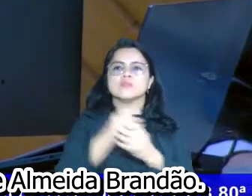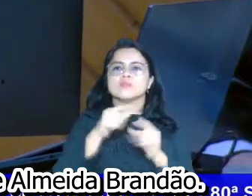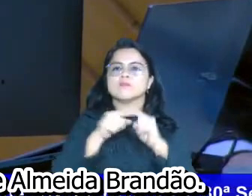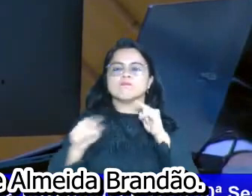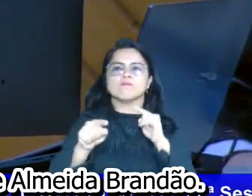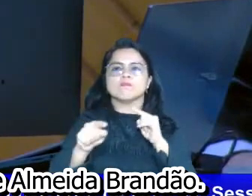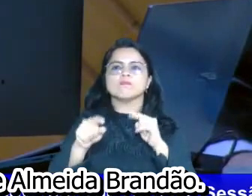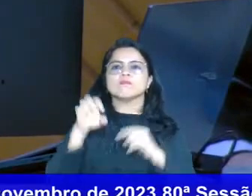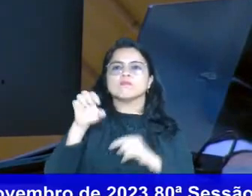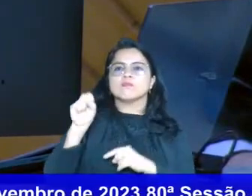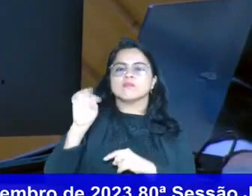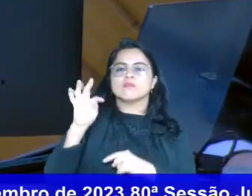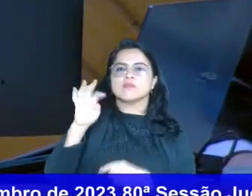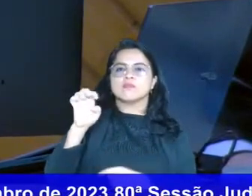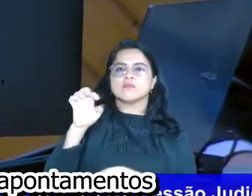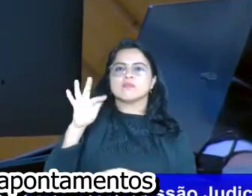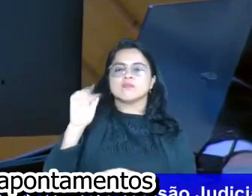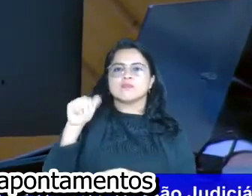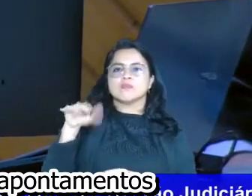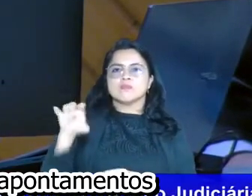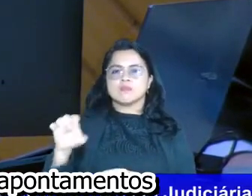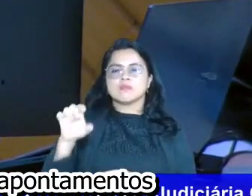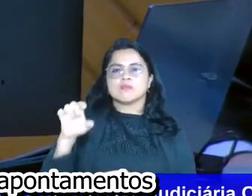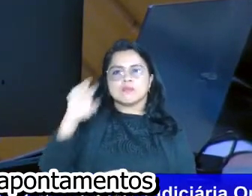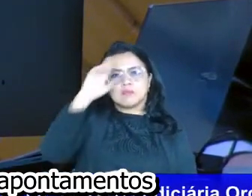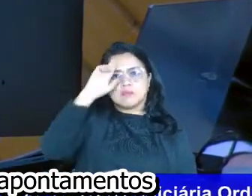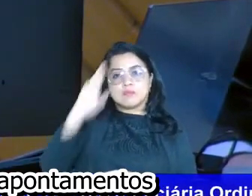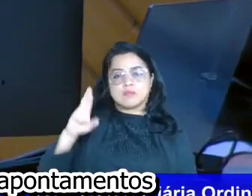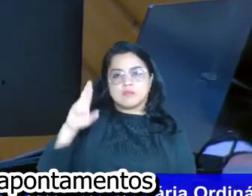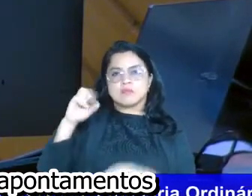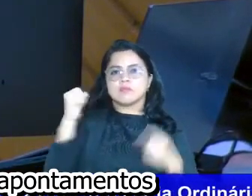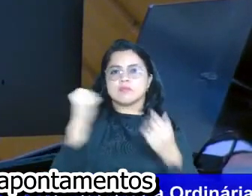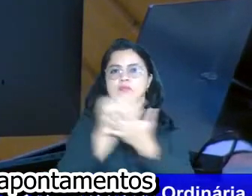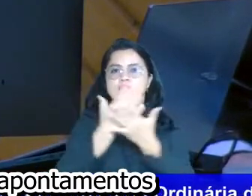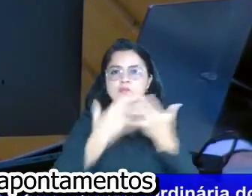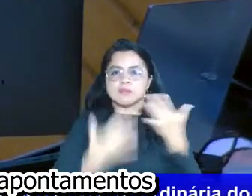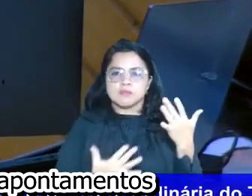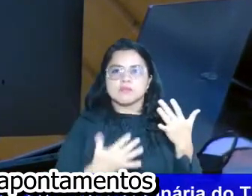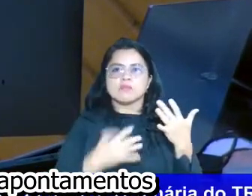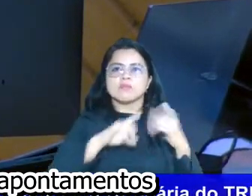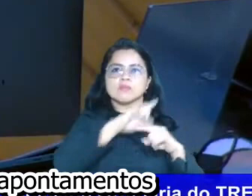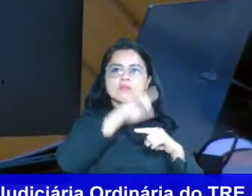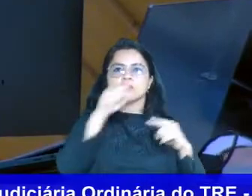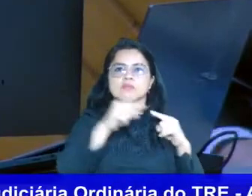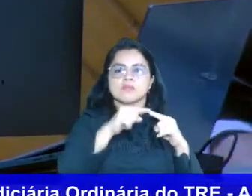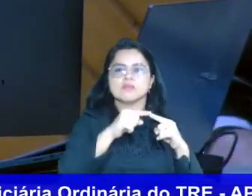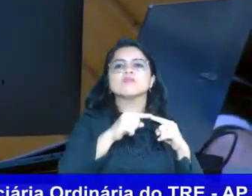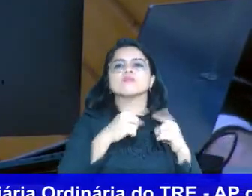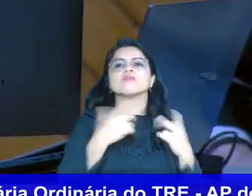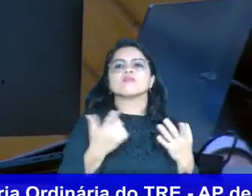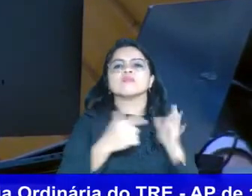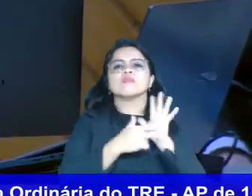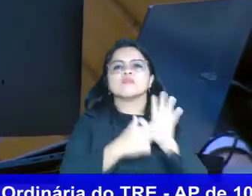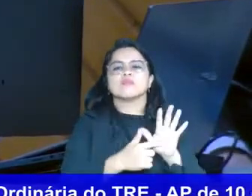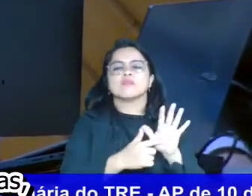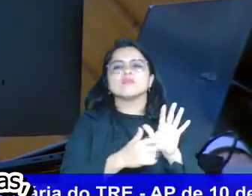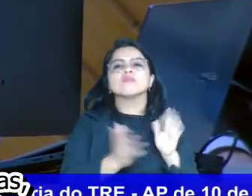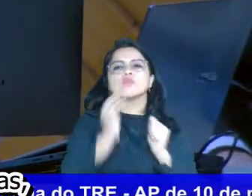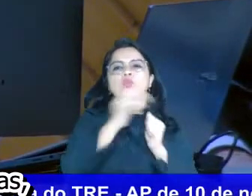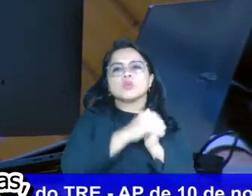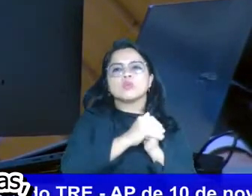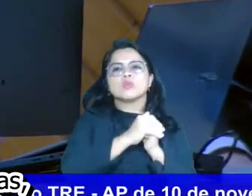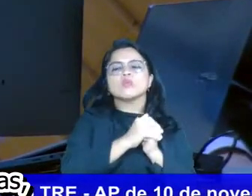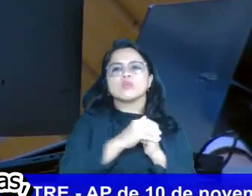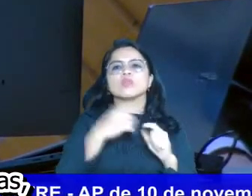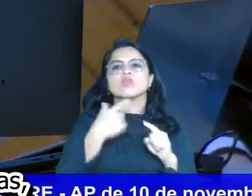Stephanie de Almeida Brandão. As razões dos embargos aqui elas são tanto quanto os apontamentos de omissão do acórdão, no que